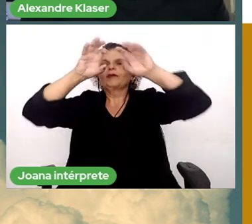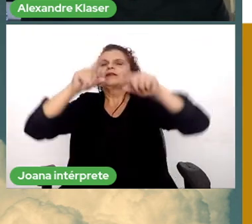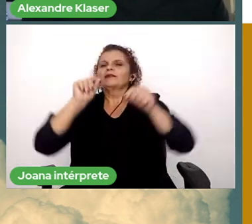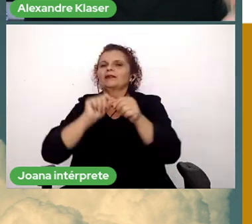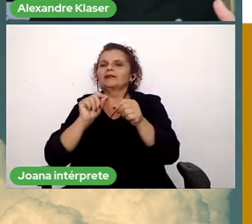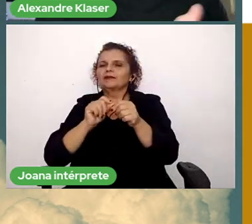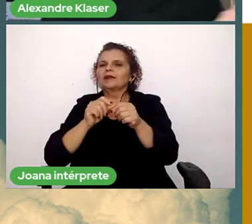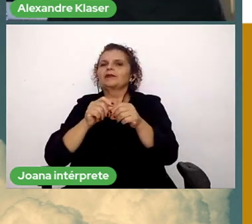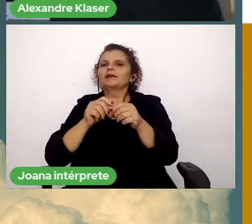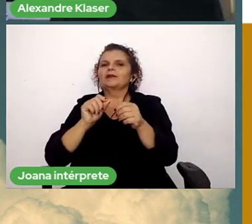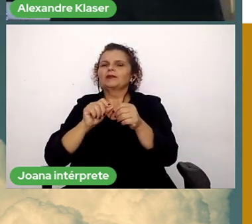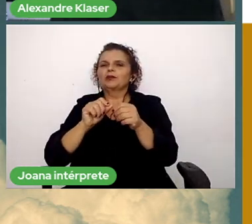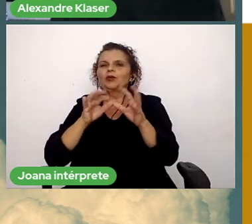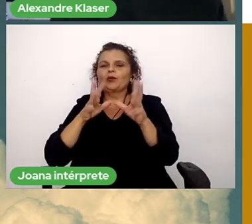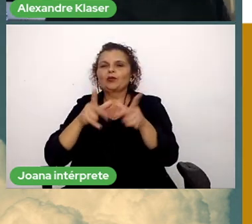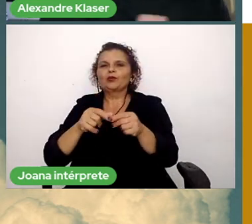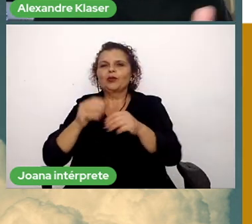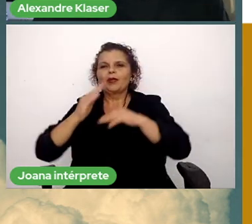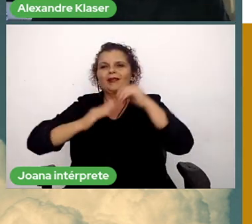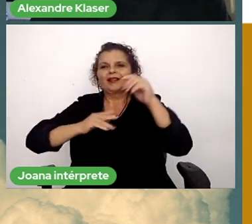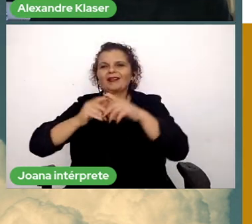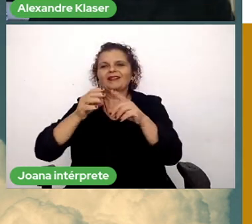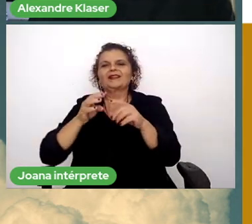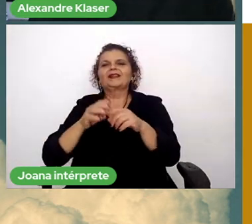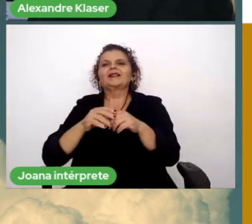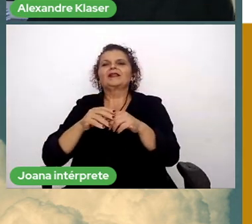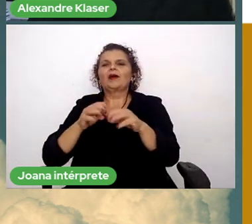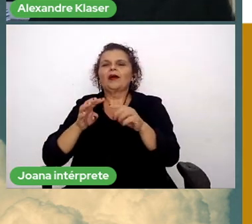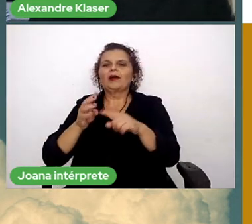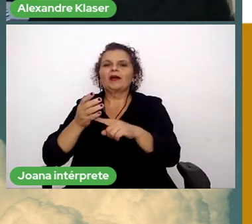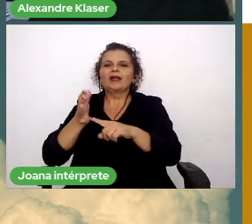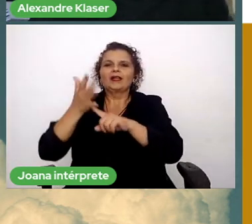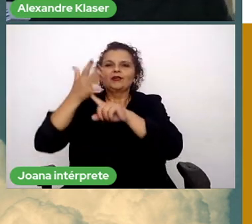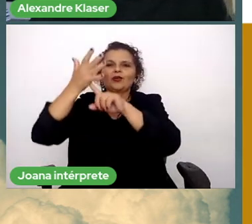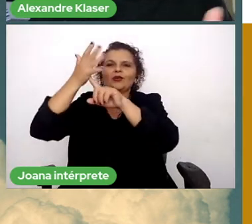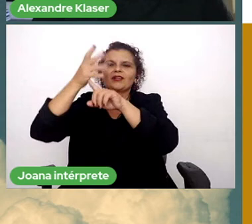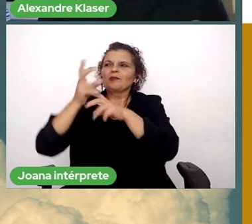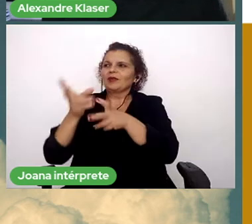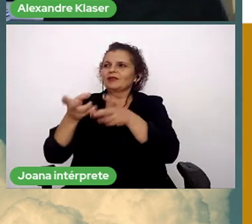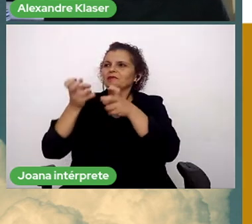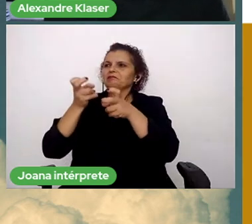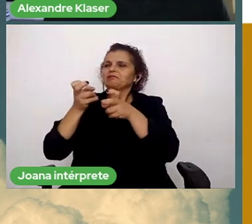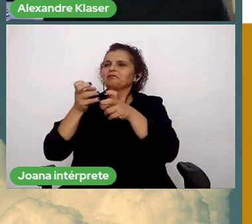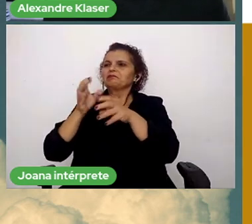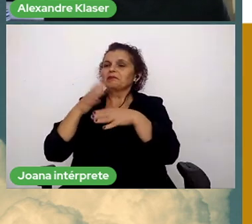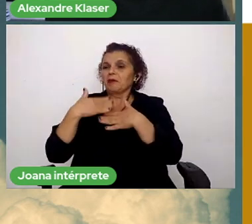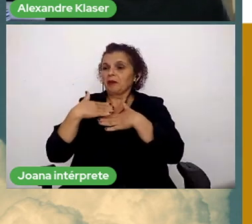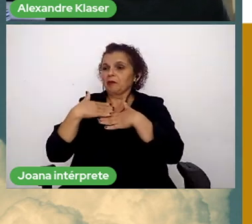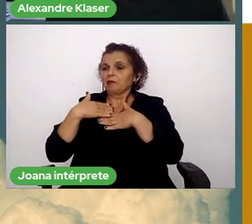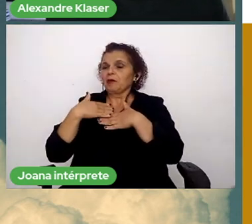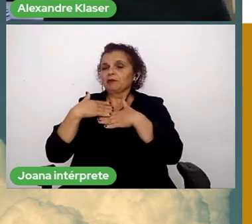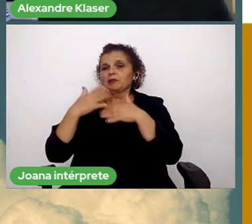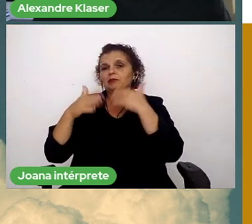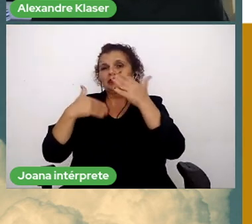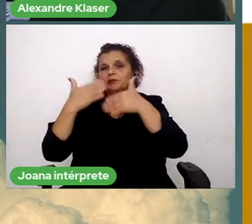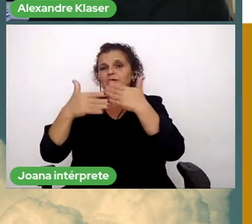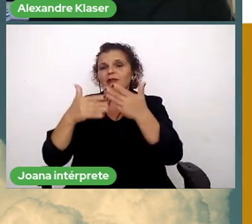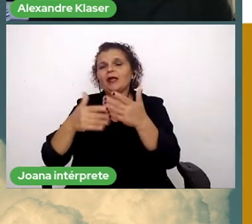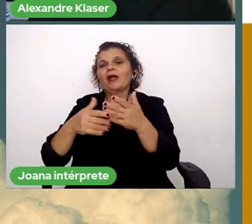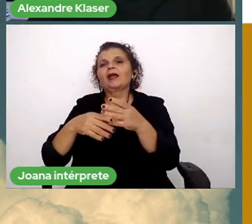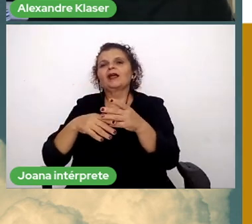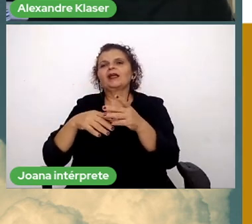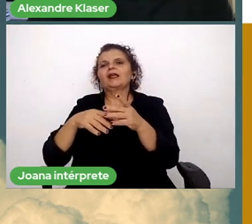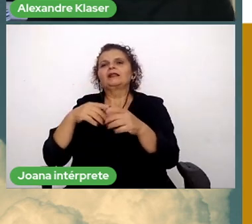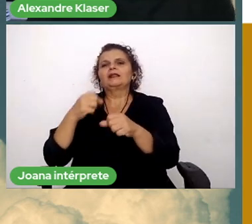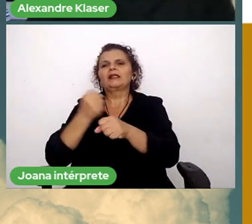fazer delivery. Tinha toda uma questão tecnológica que a gente teve que fazer, mas no final as pessoas viram uma coisa muito tangível. O meu negócio tem, depois de décadas, um